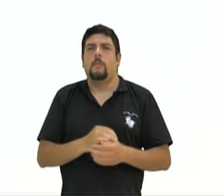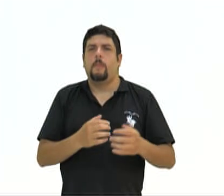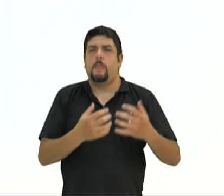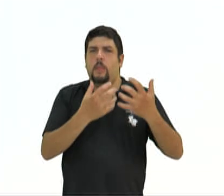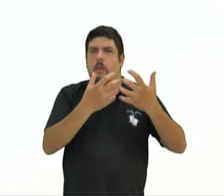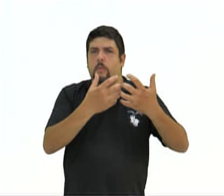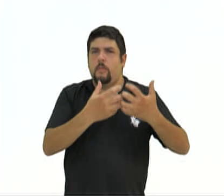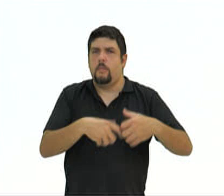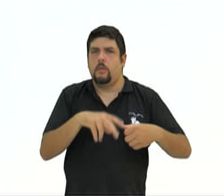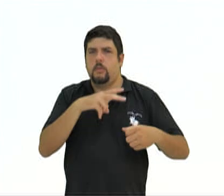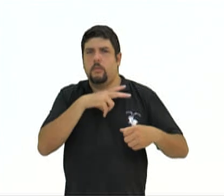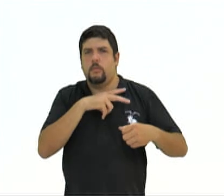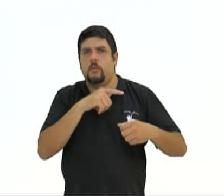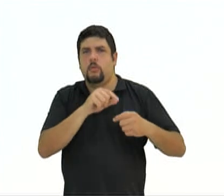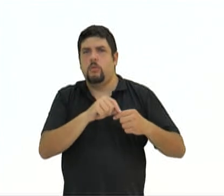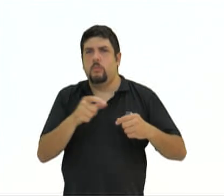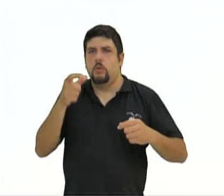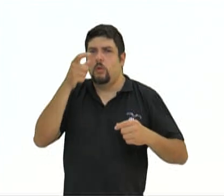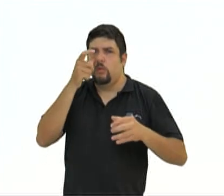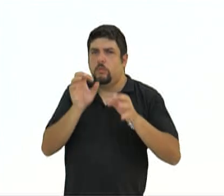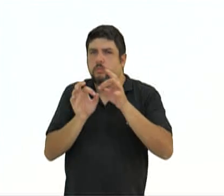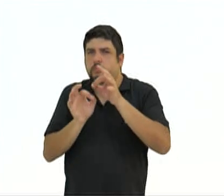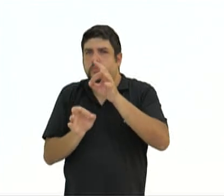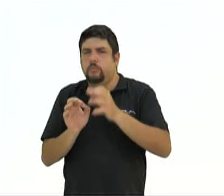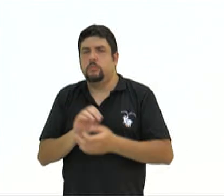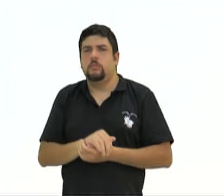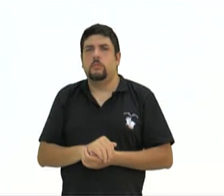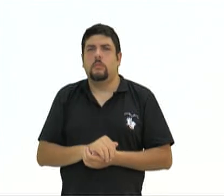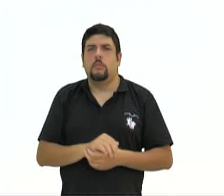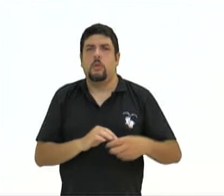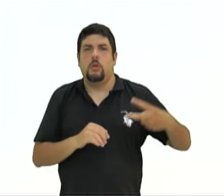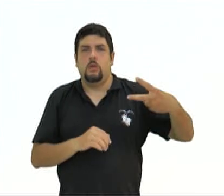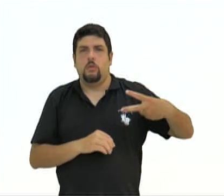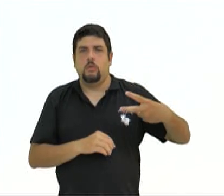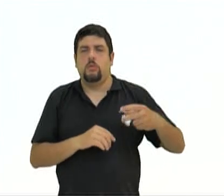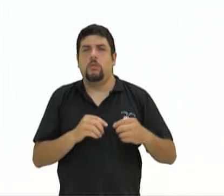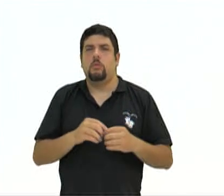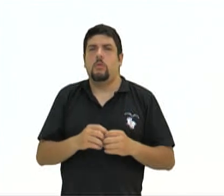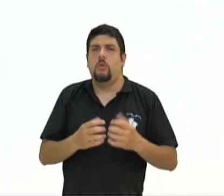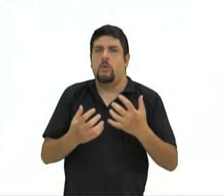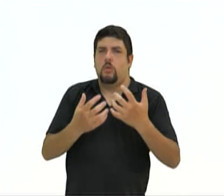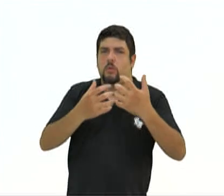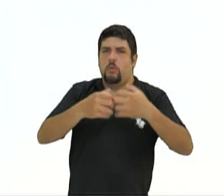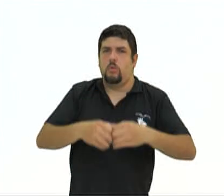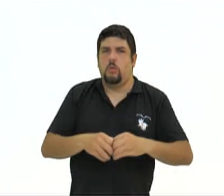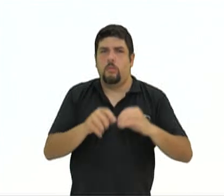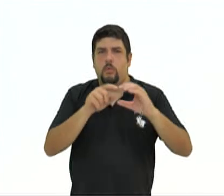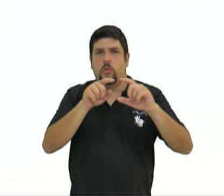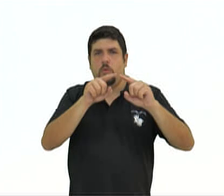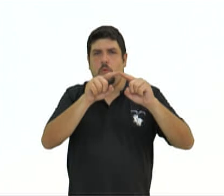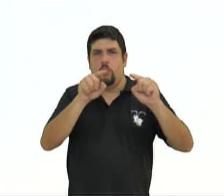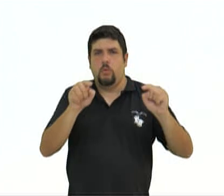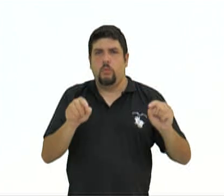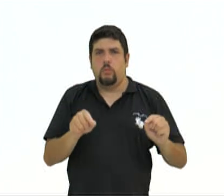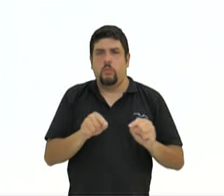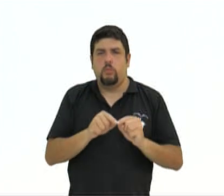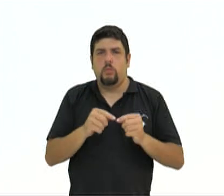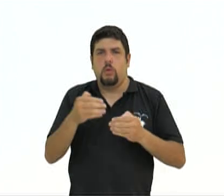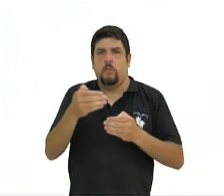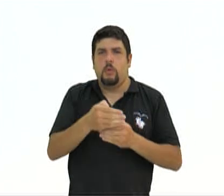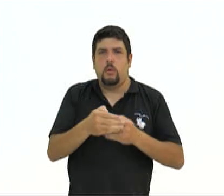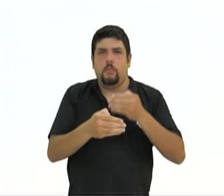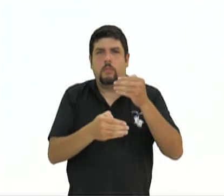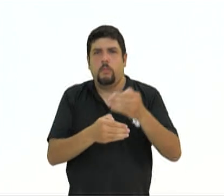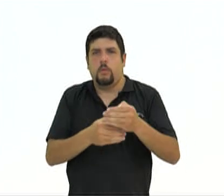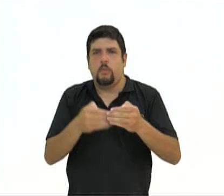filmes de curta duração. 2. Consistia num aparelho de formato circular, no qual as imagens iam se sucedendo e davam a